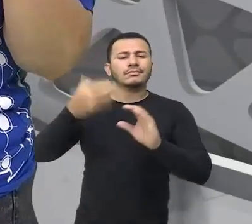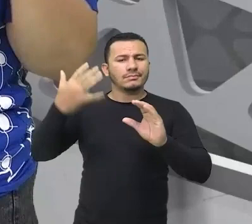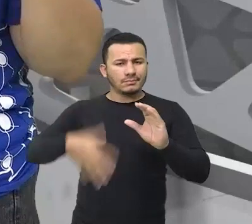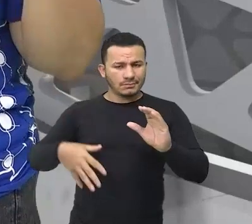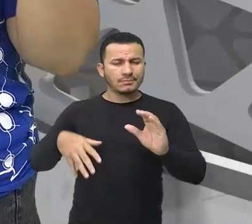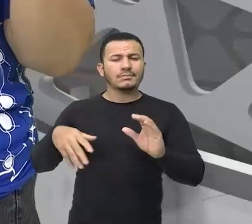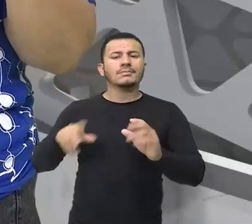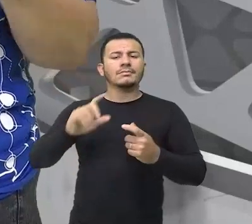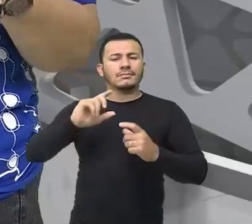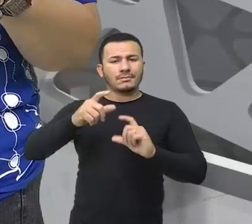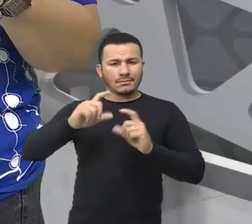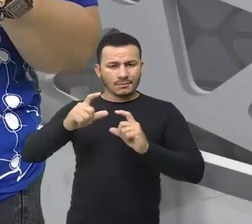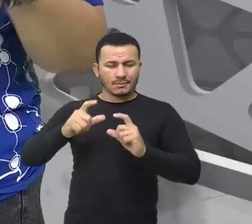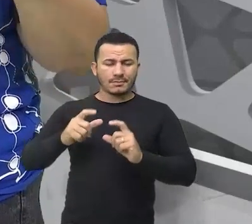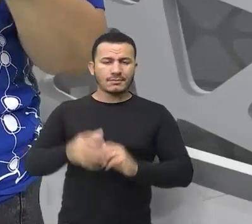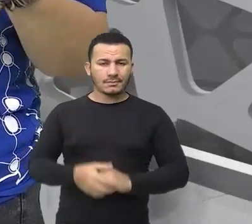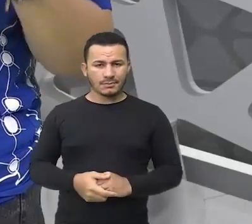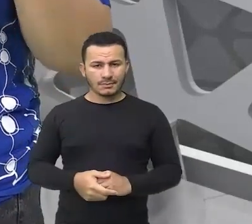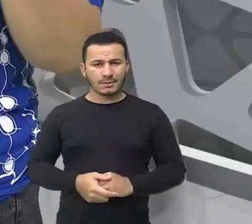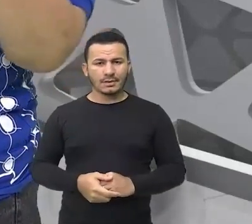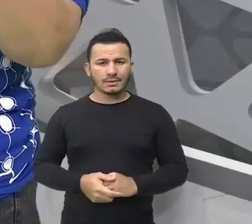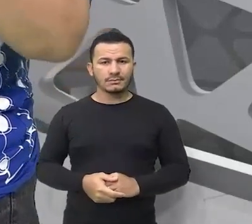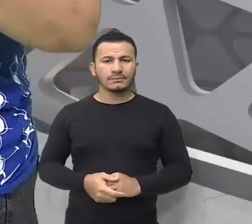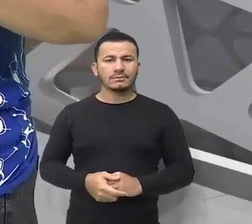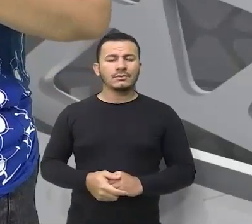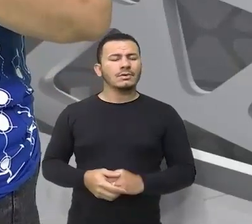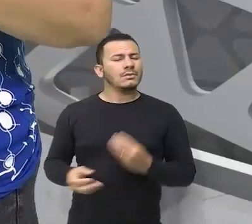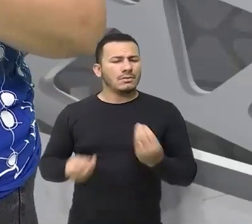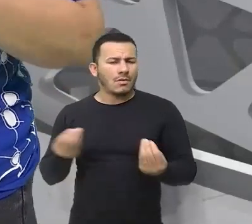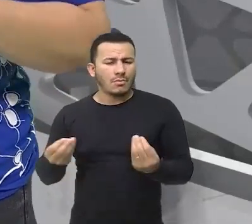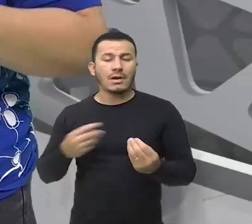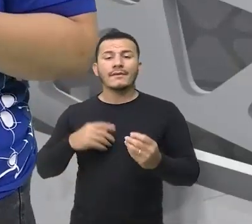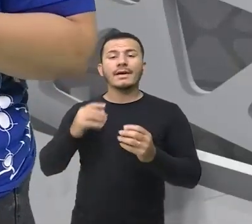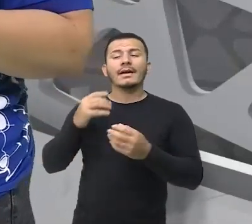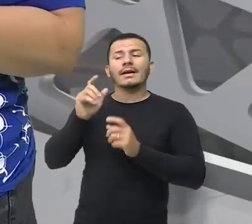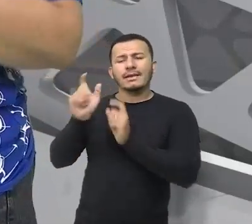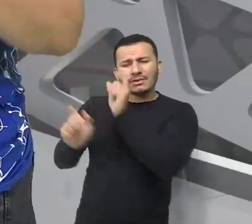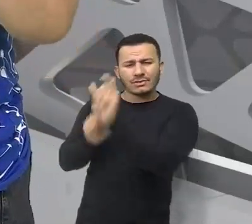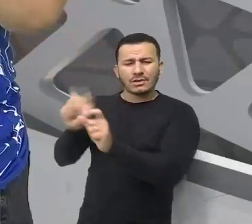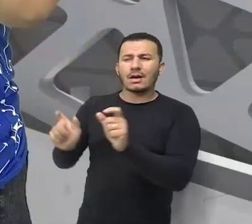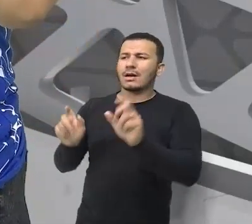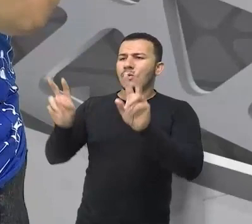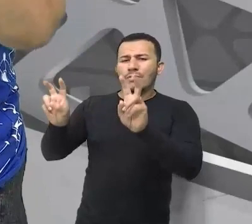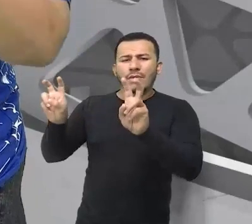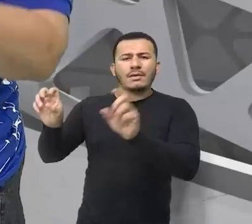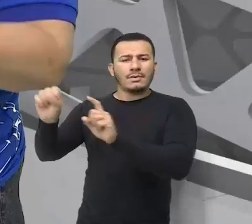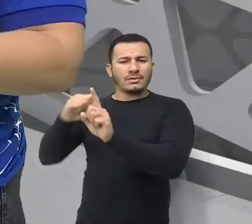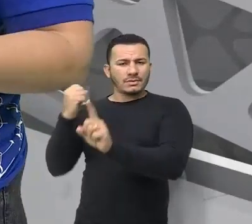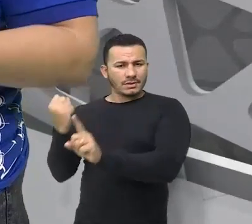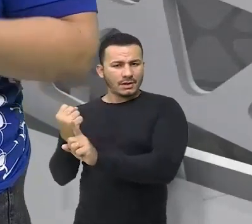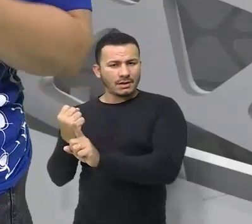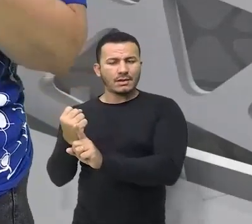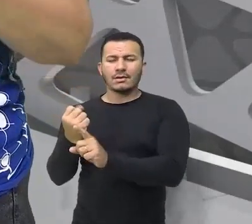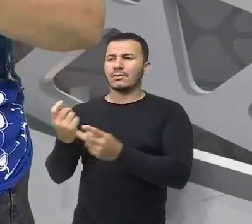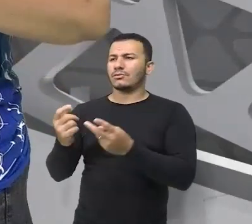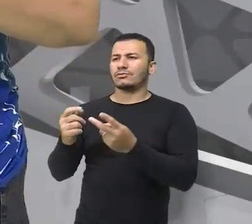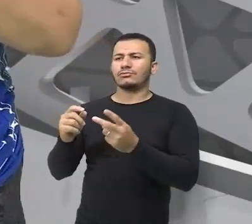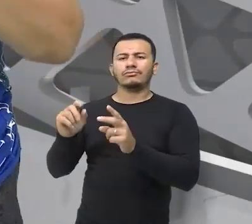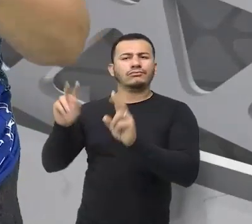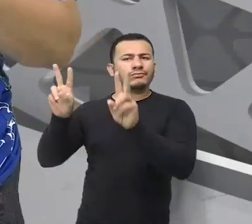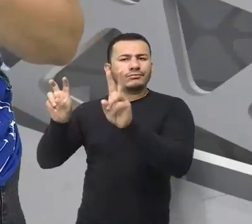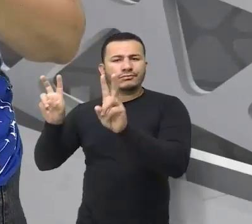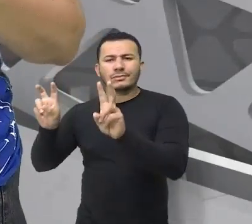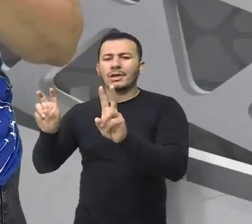esse peso da crítica, correto? Porque vai criticar uma questão social, uma situação que tem